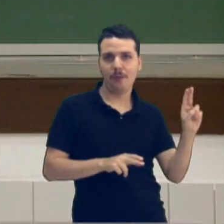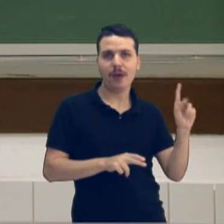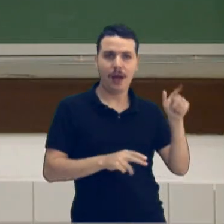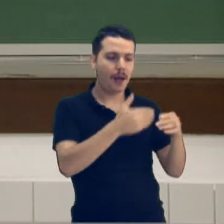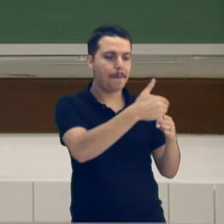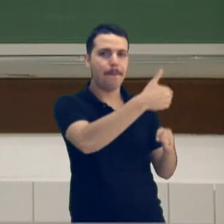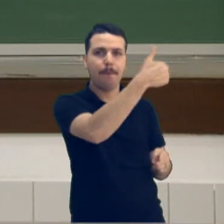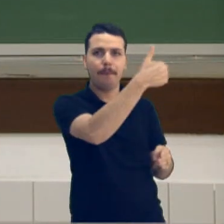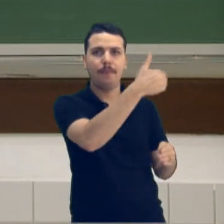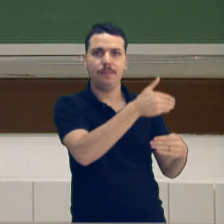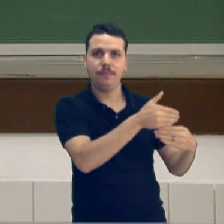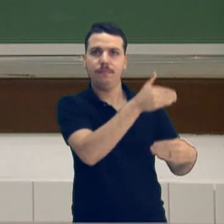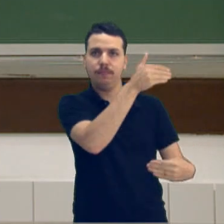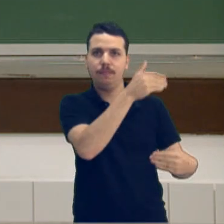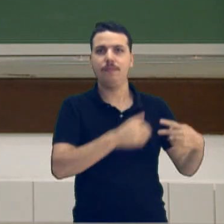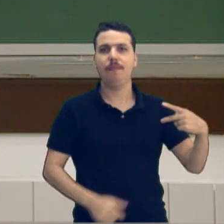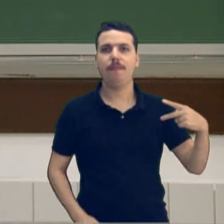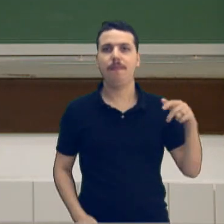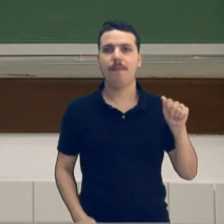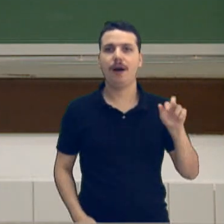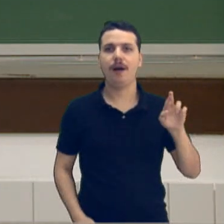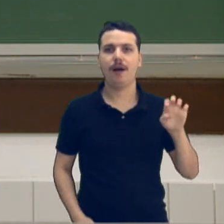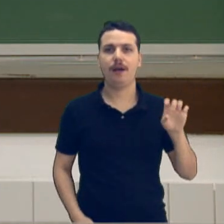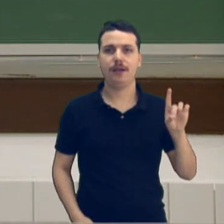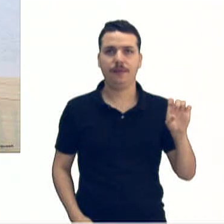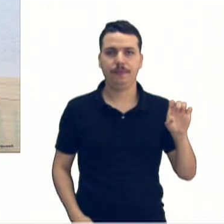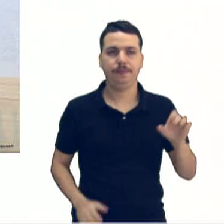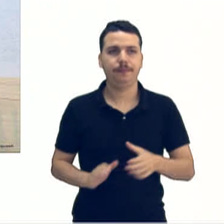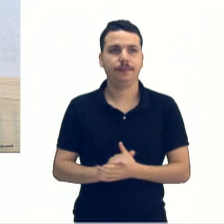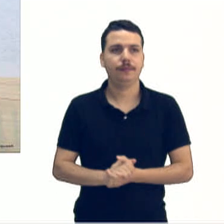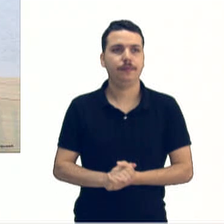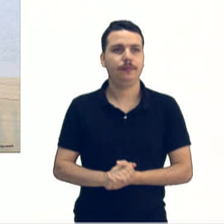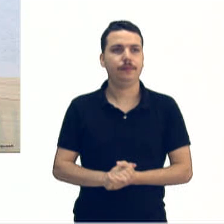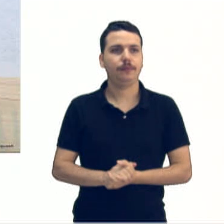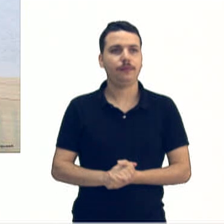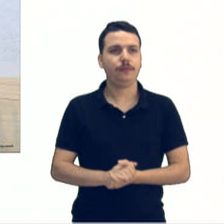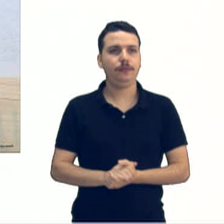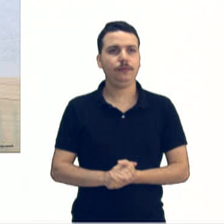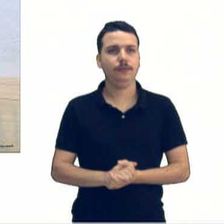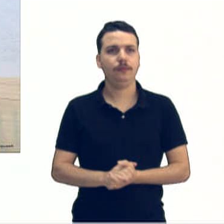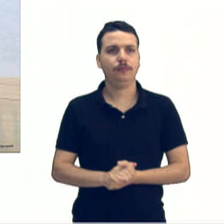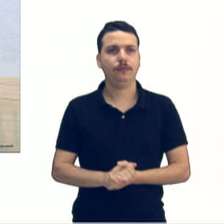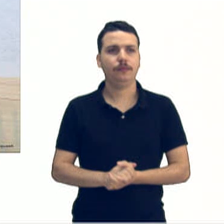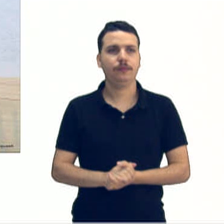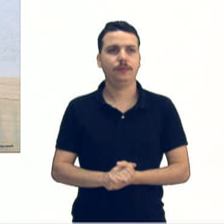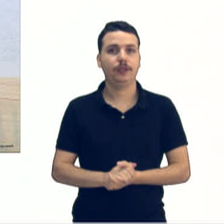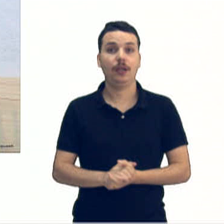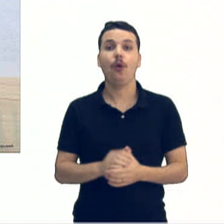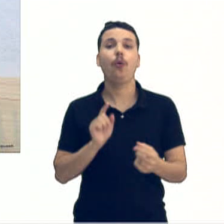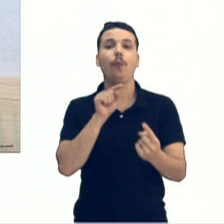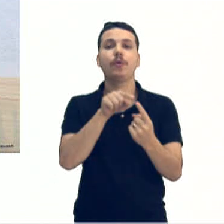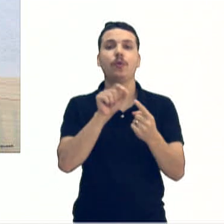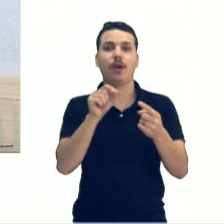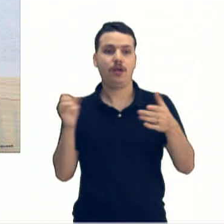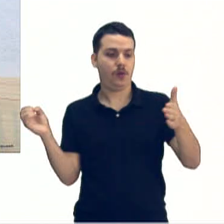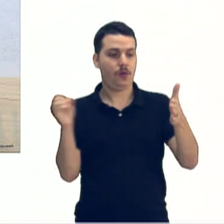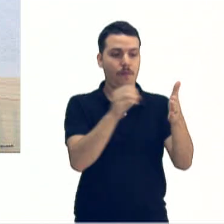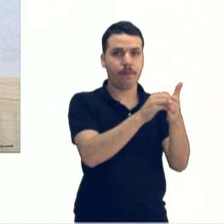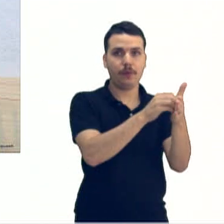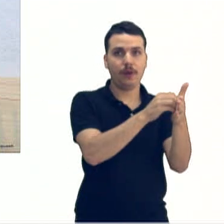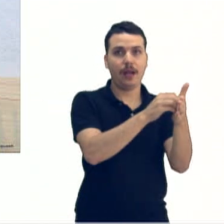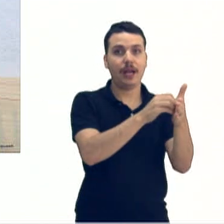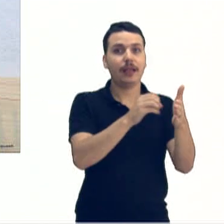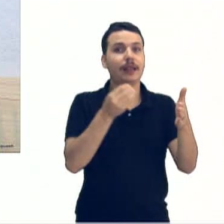realmente, certo? Então, dificultando a interceptação da bola do adversário para que a